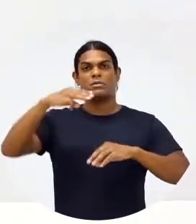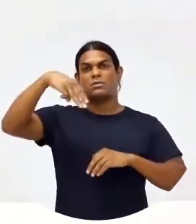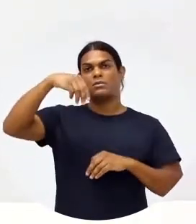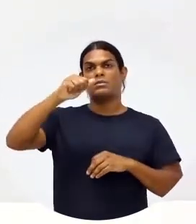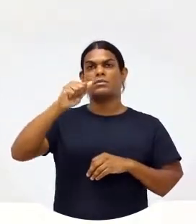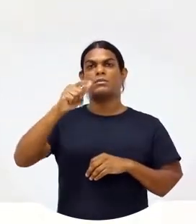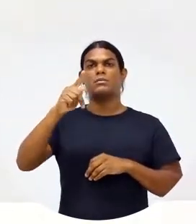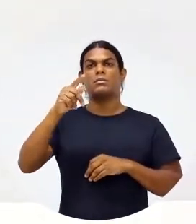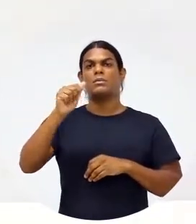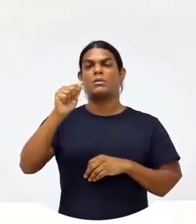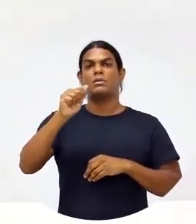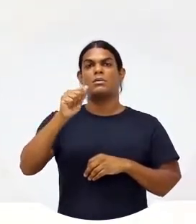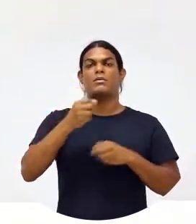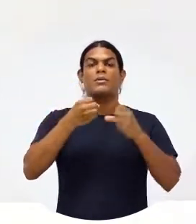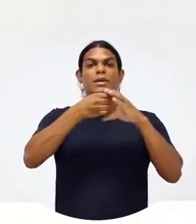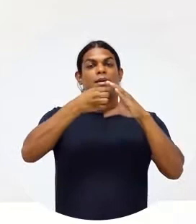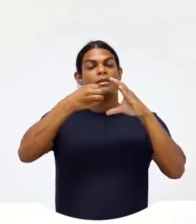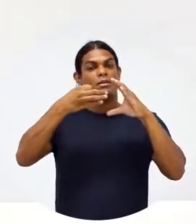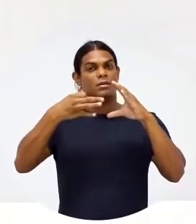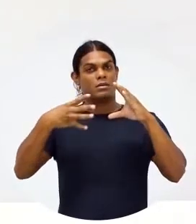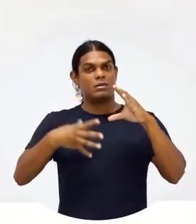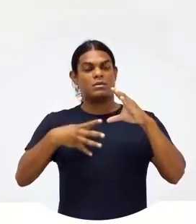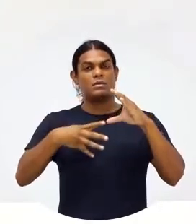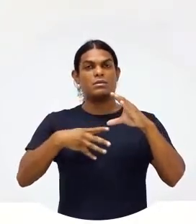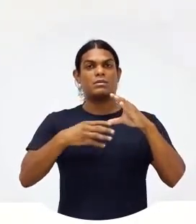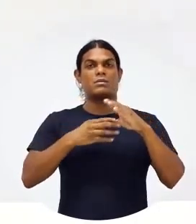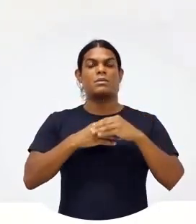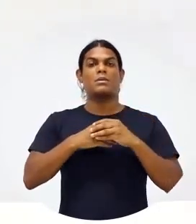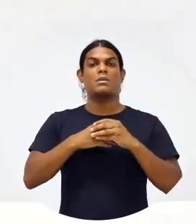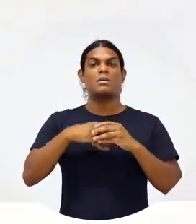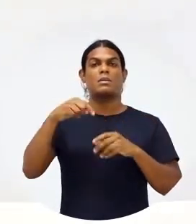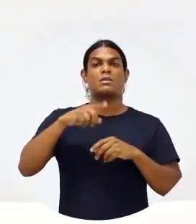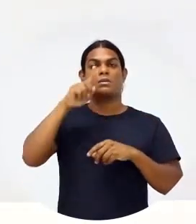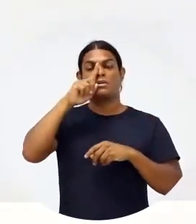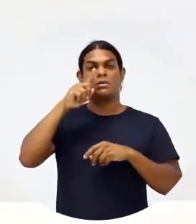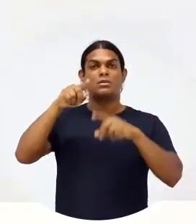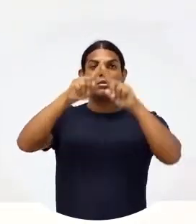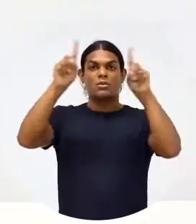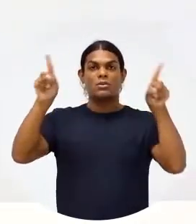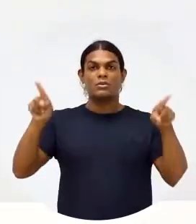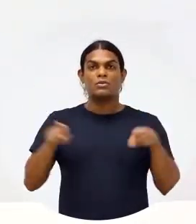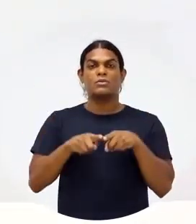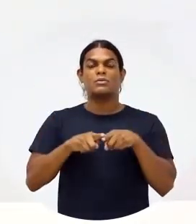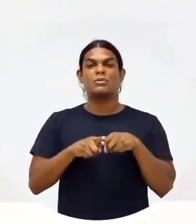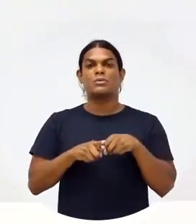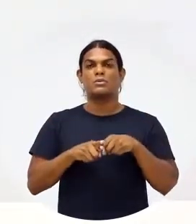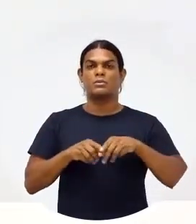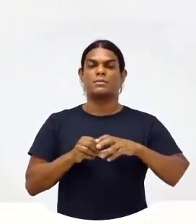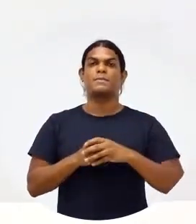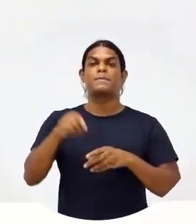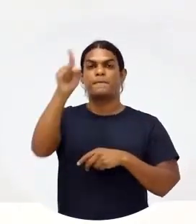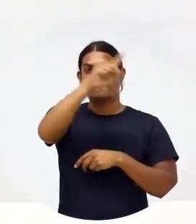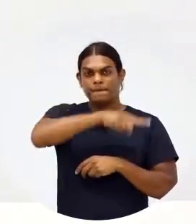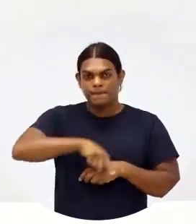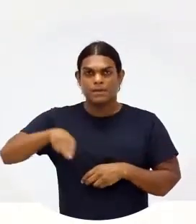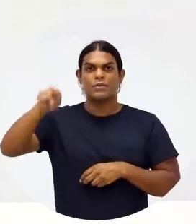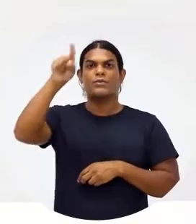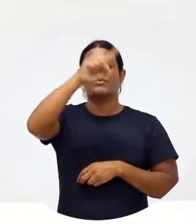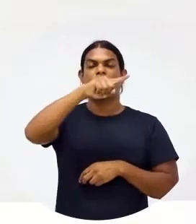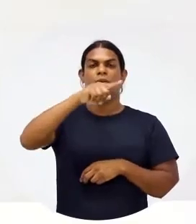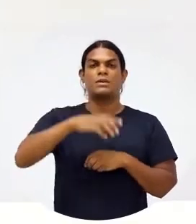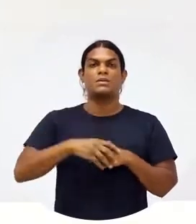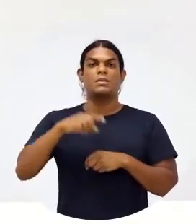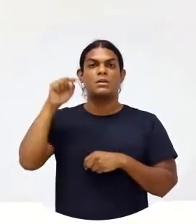vai caracterizar o nosso risco através de círculos, tá? De circunferências.